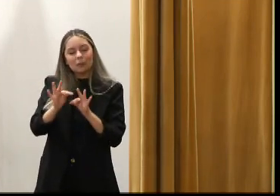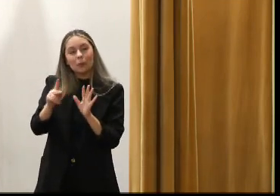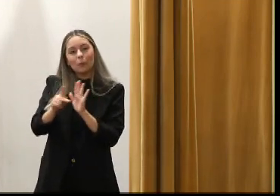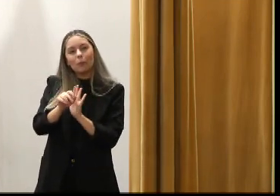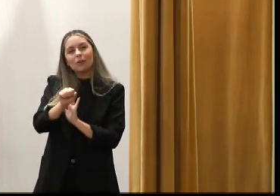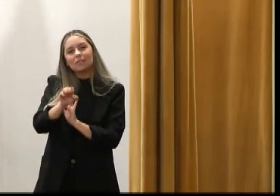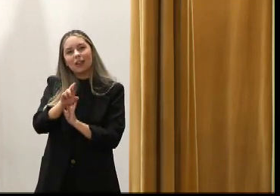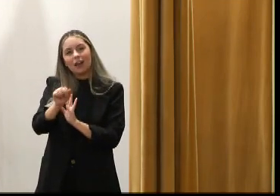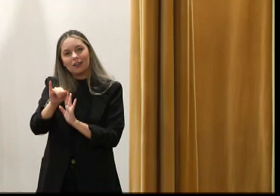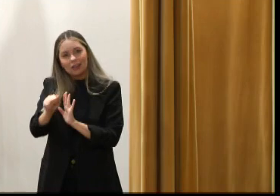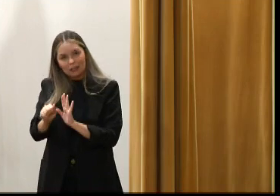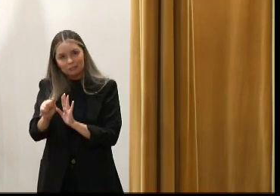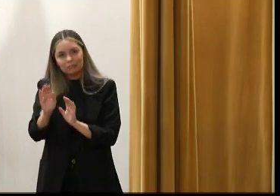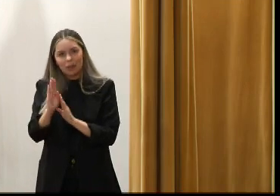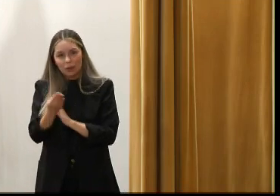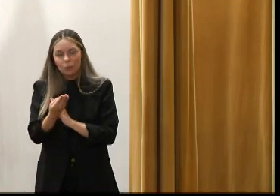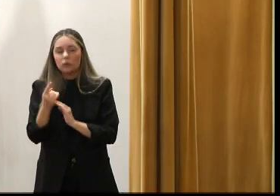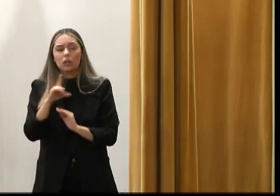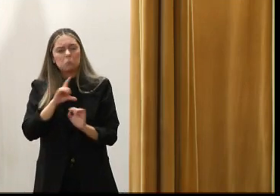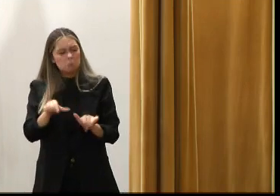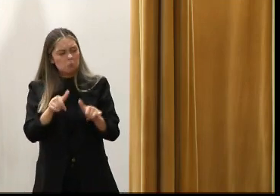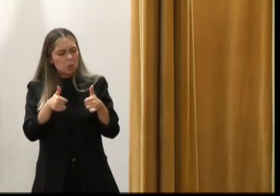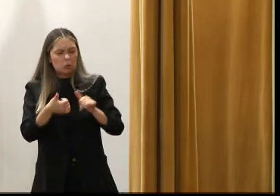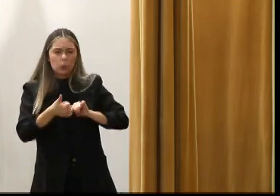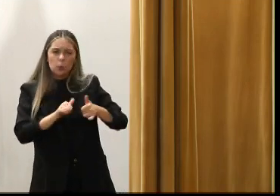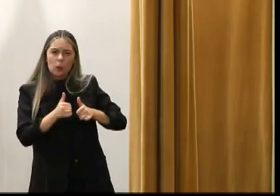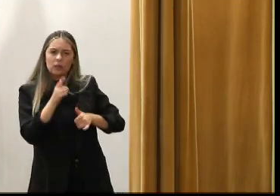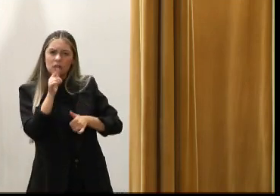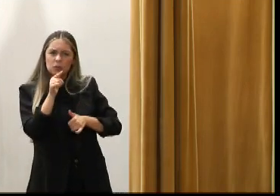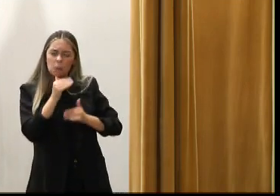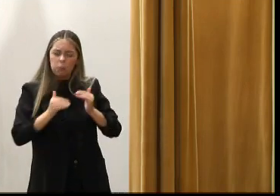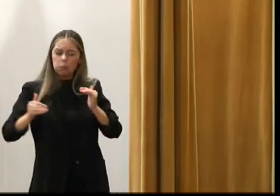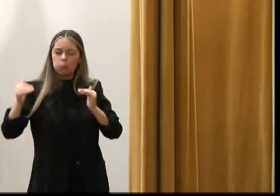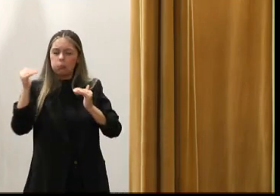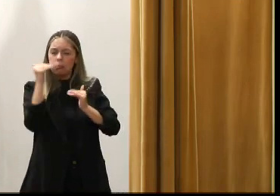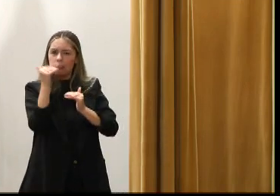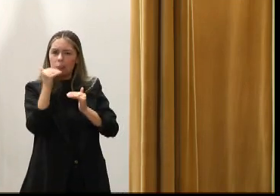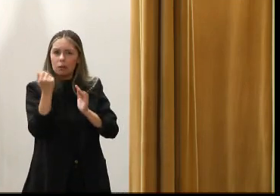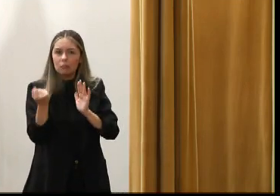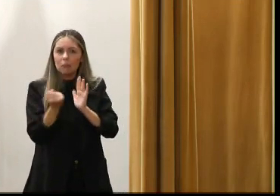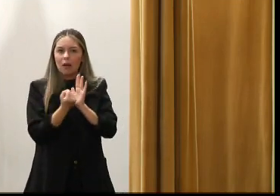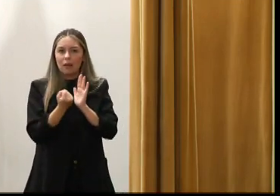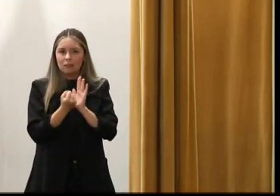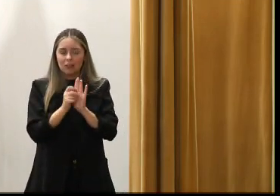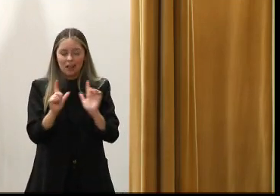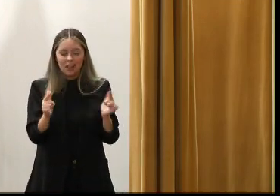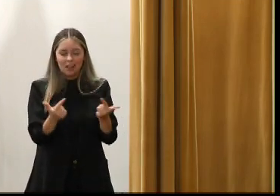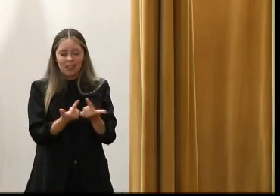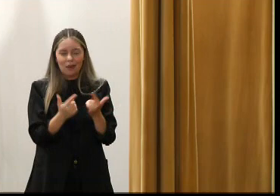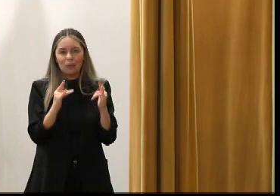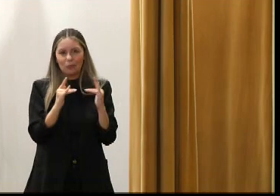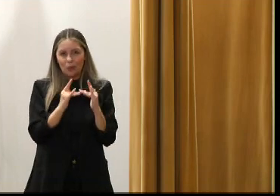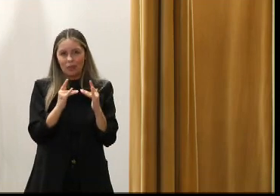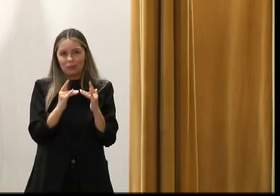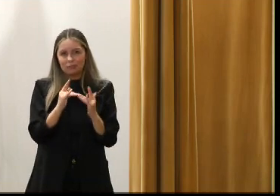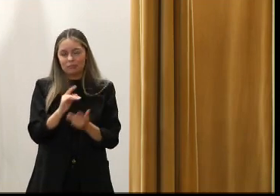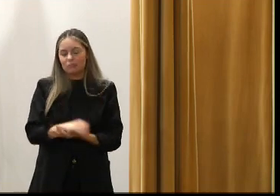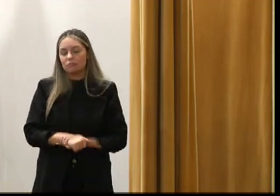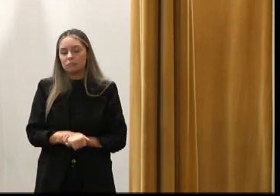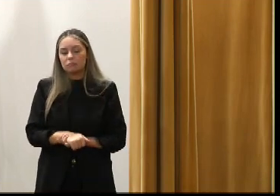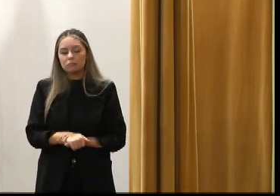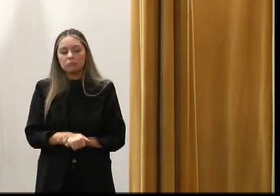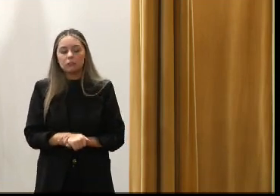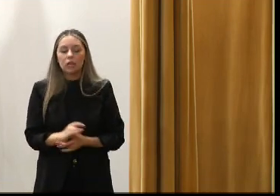isso representou uma melhoria na qualidade de água substancial no Lago Guaíba. Então, projetos